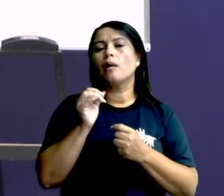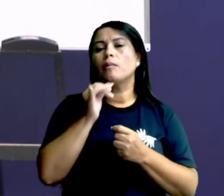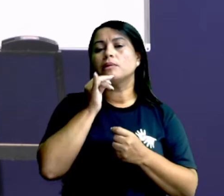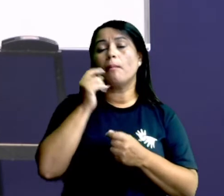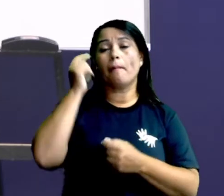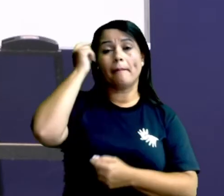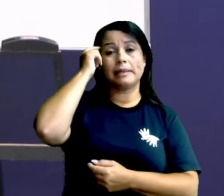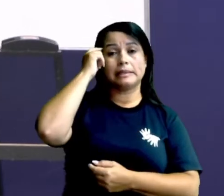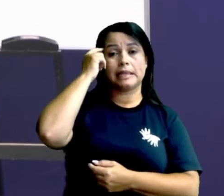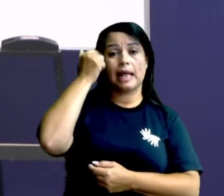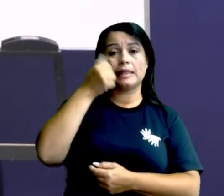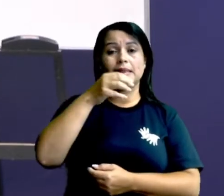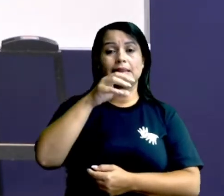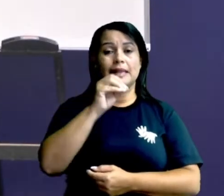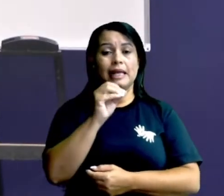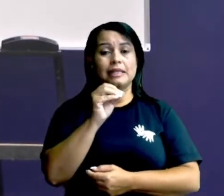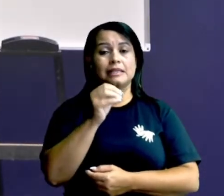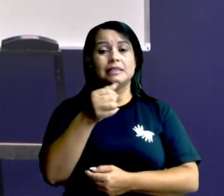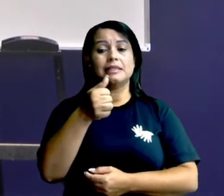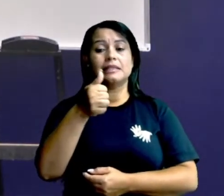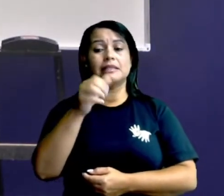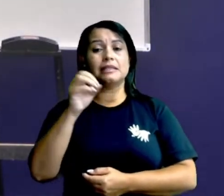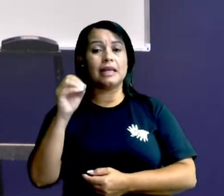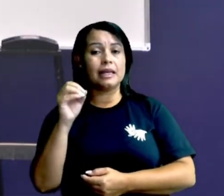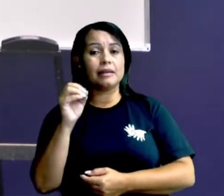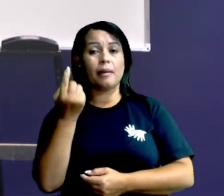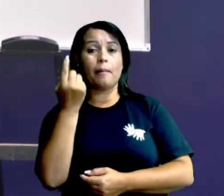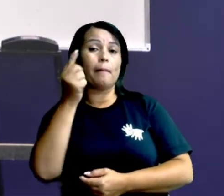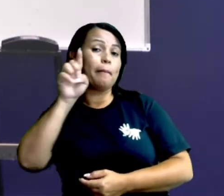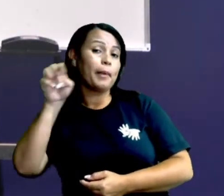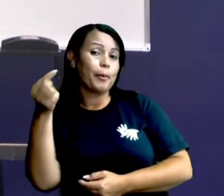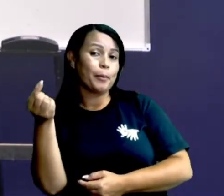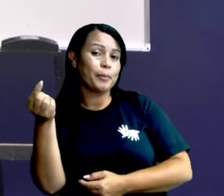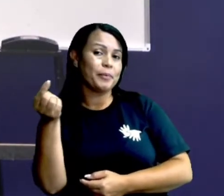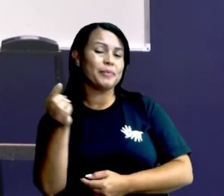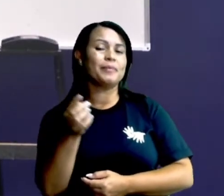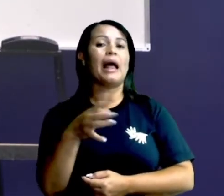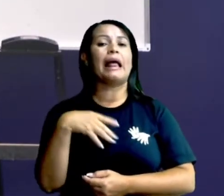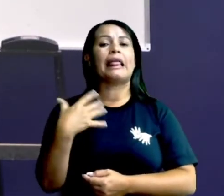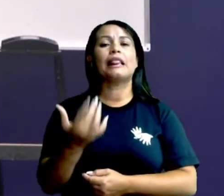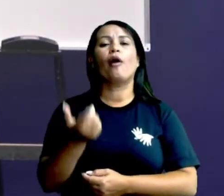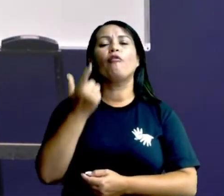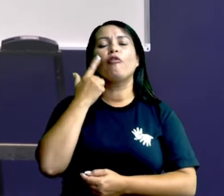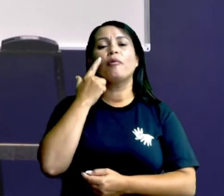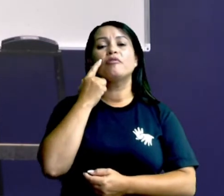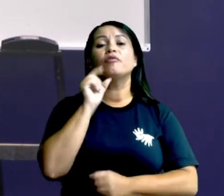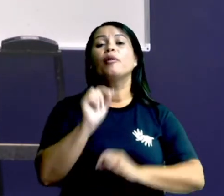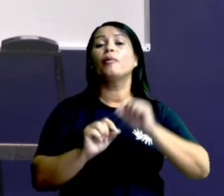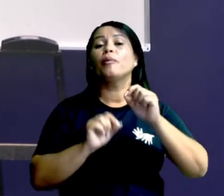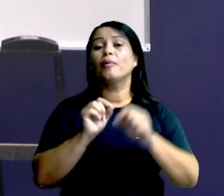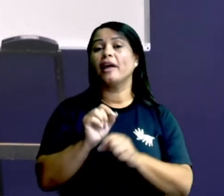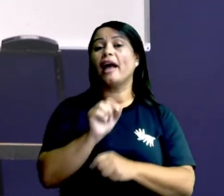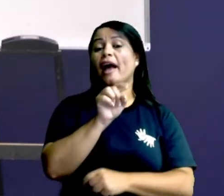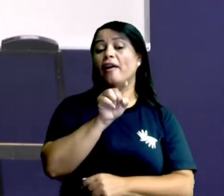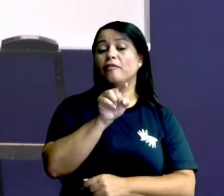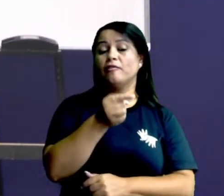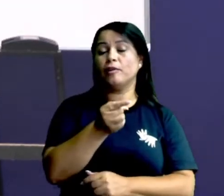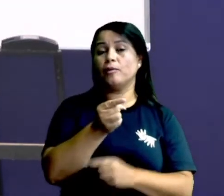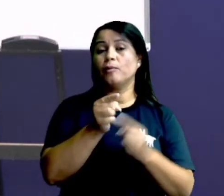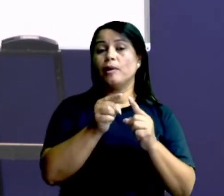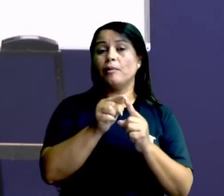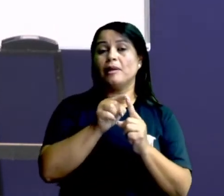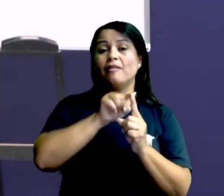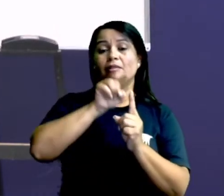cabeça. 10, 100, 1000. Então, a vírgula, quando a gente percorreu